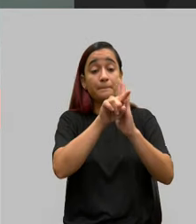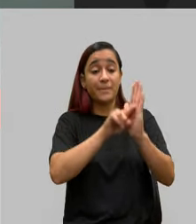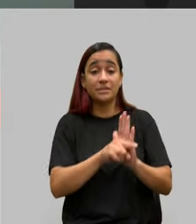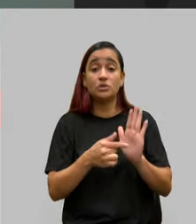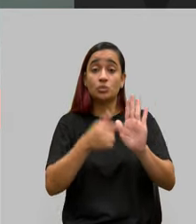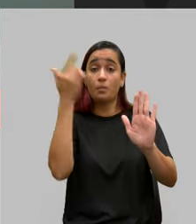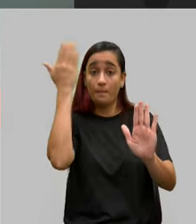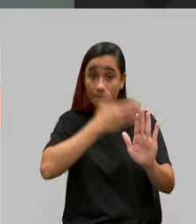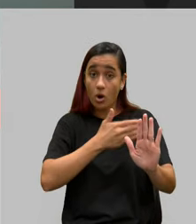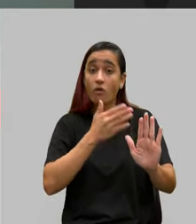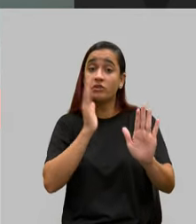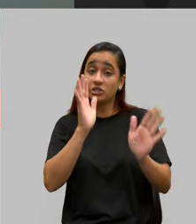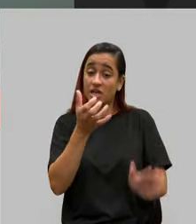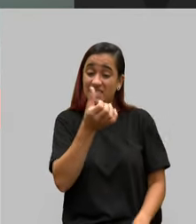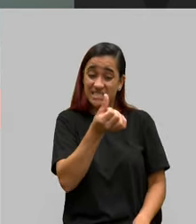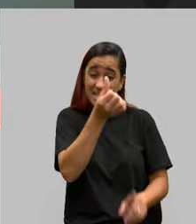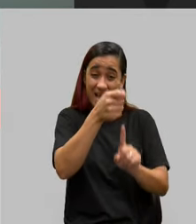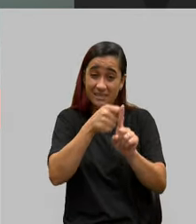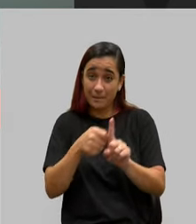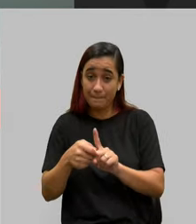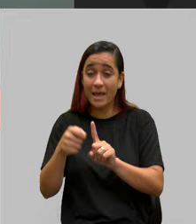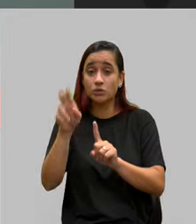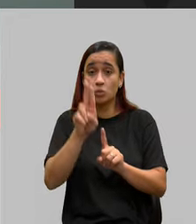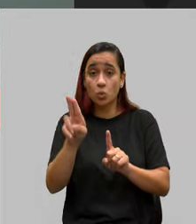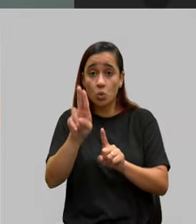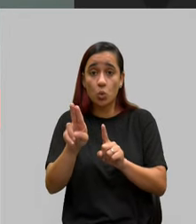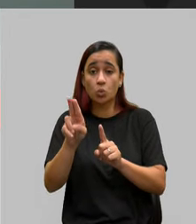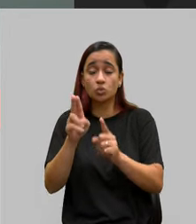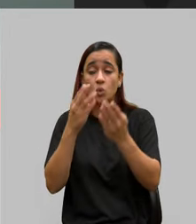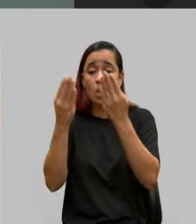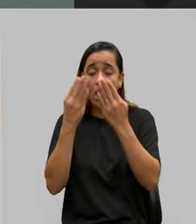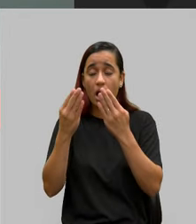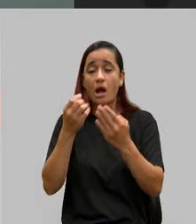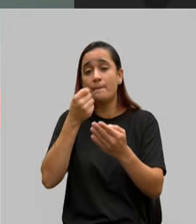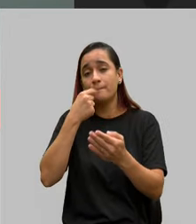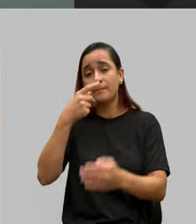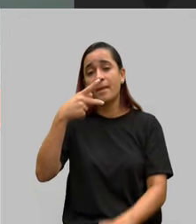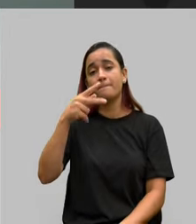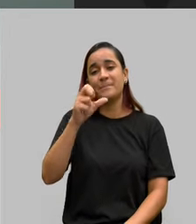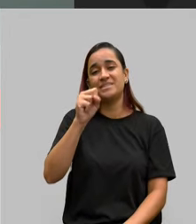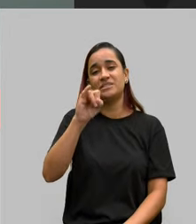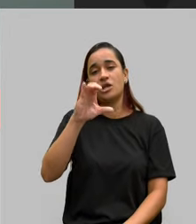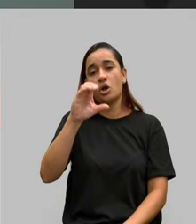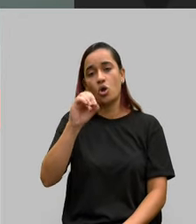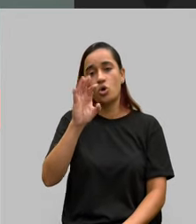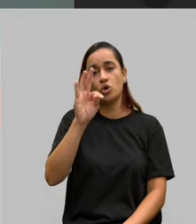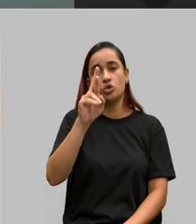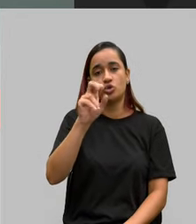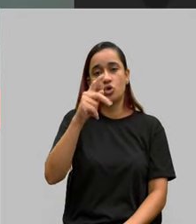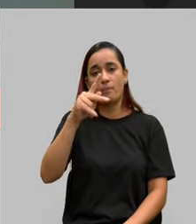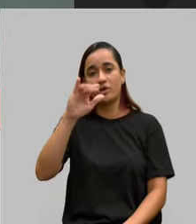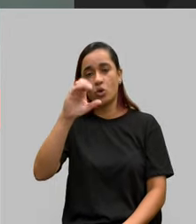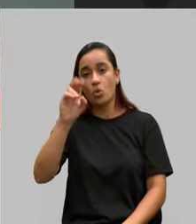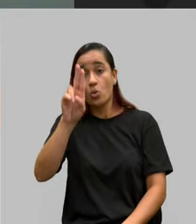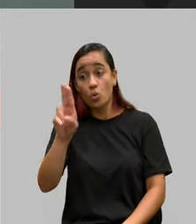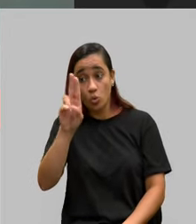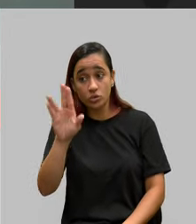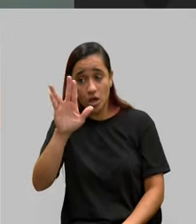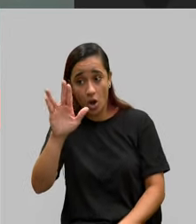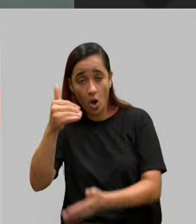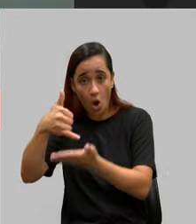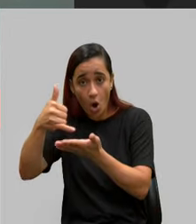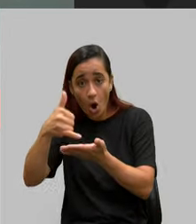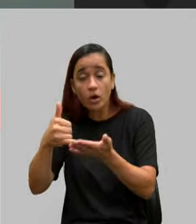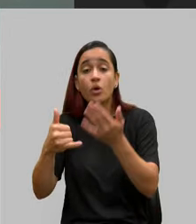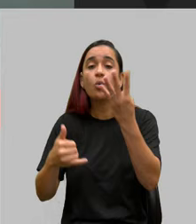se meses de transição do uso crônico desses psicotrópicos para o tratamento com o óleo de cannabis 45% dos